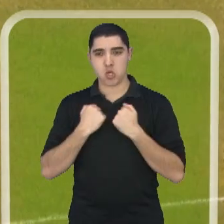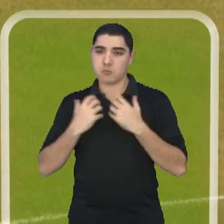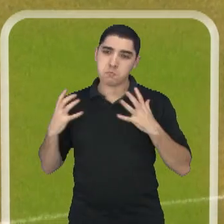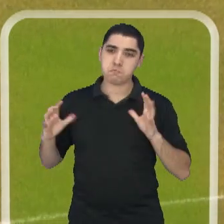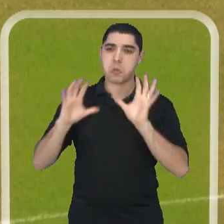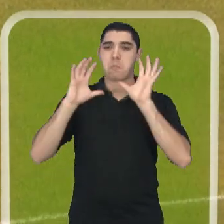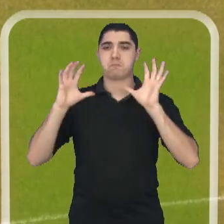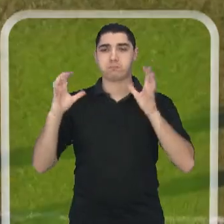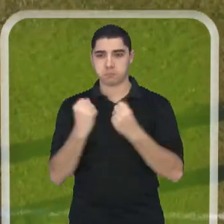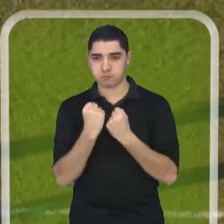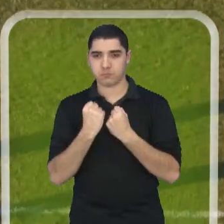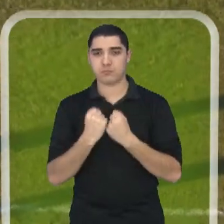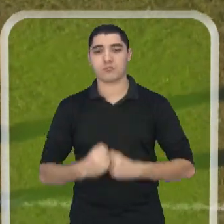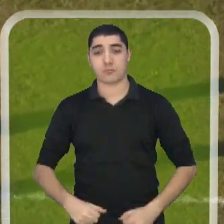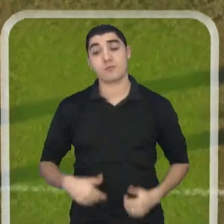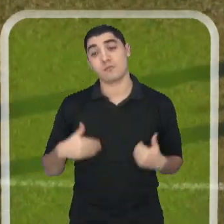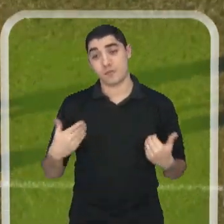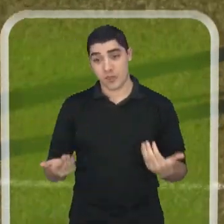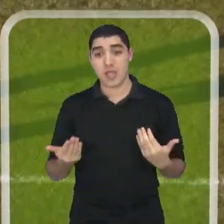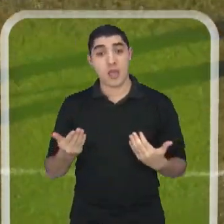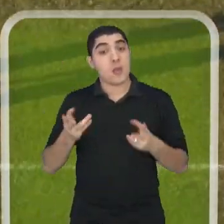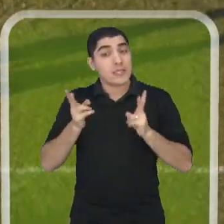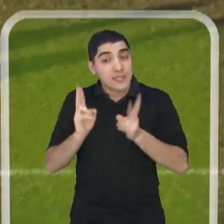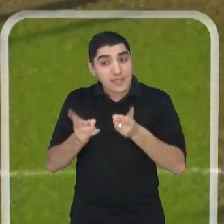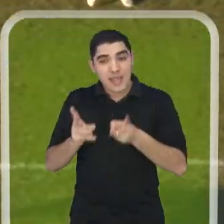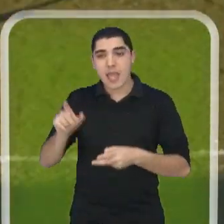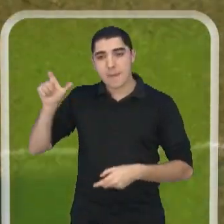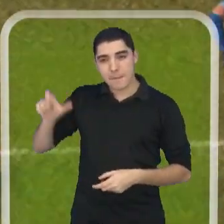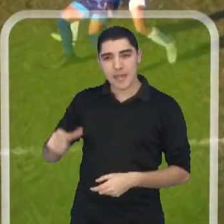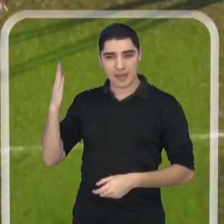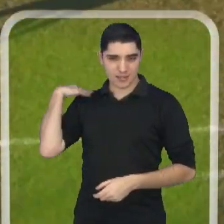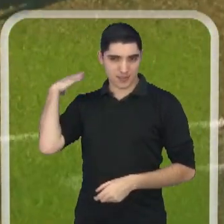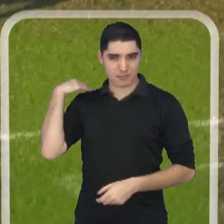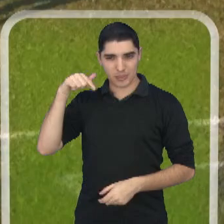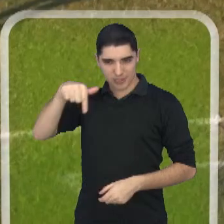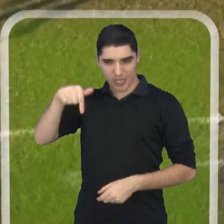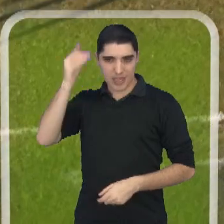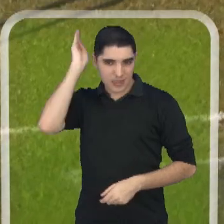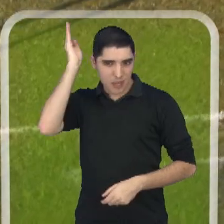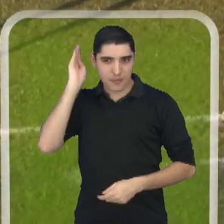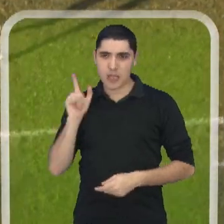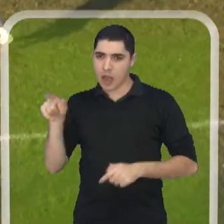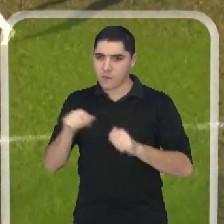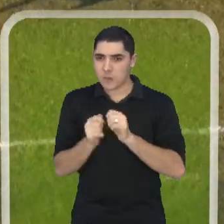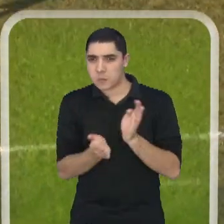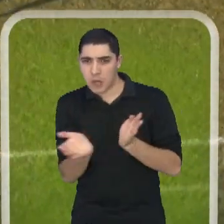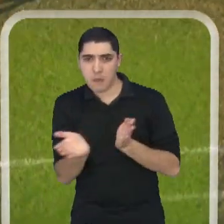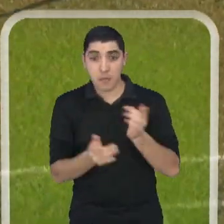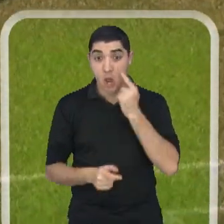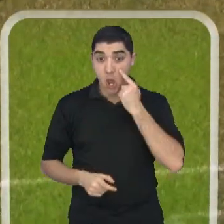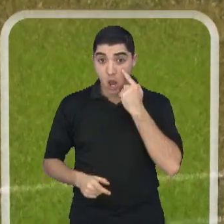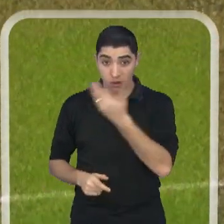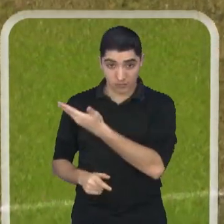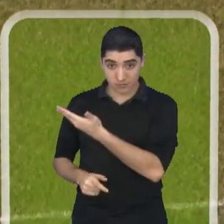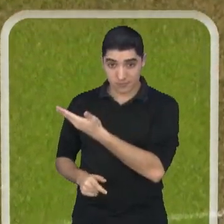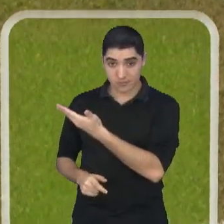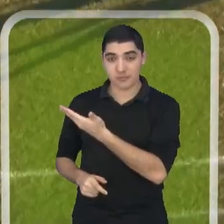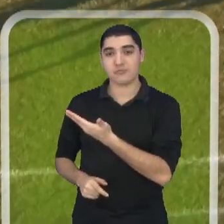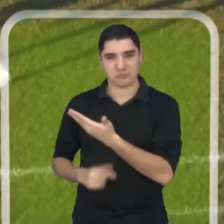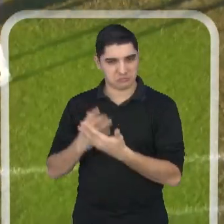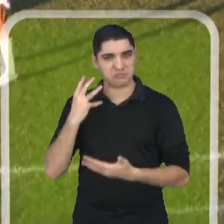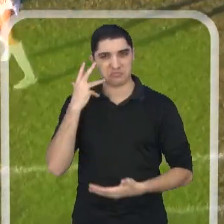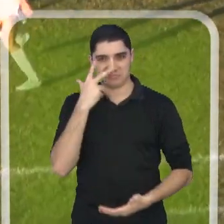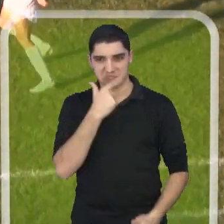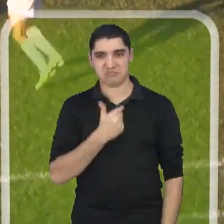mal. E era sempre pelos pés da camisa 7 que o Taubaté criava perigo. Olha esse chapéu na meiuca, foi